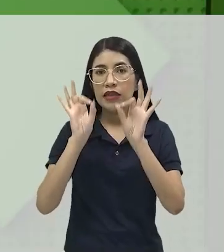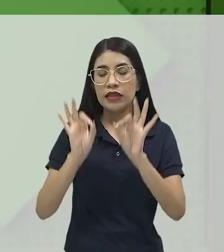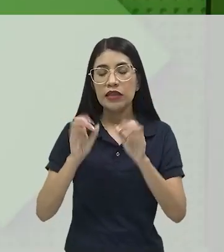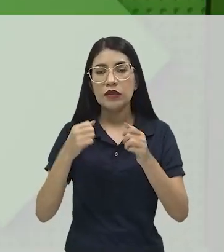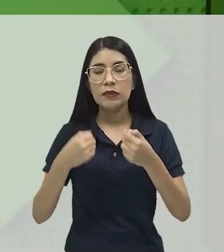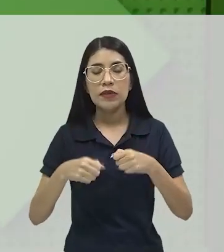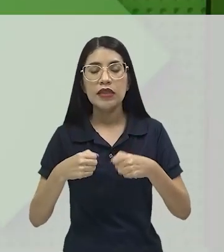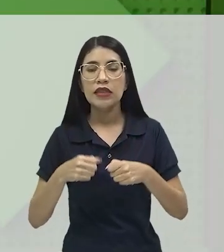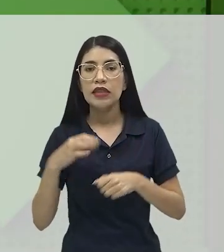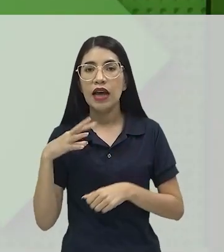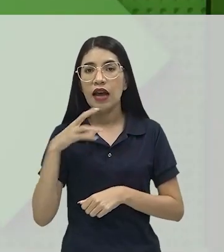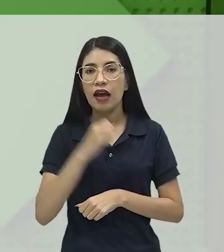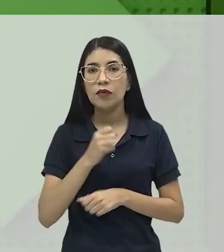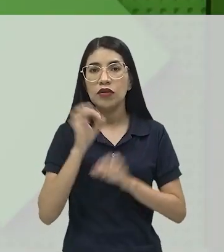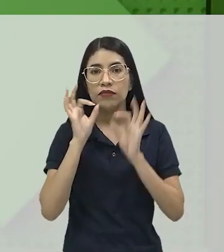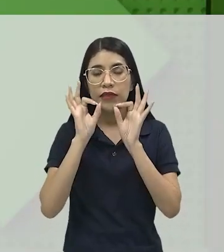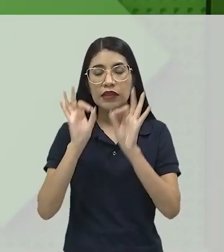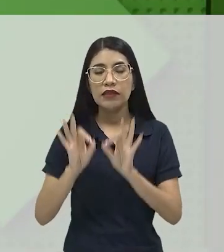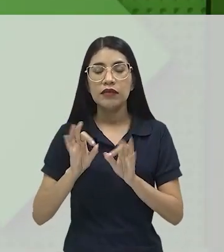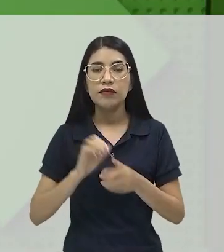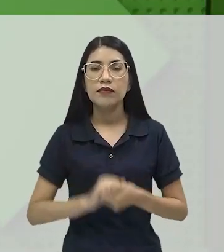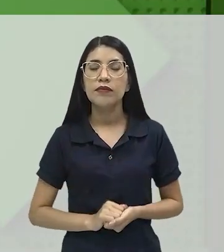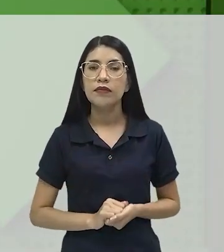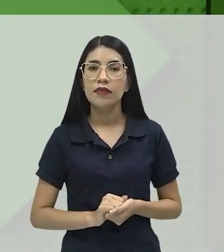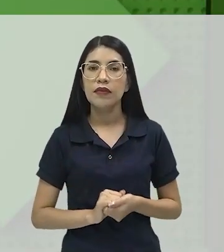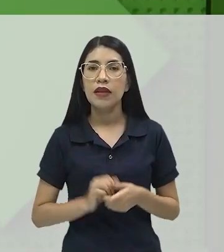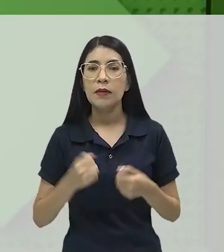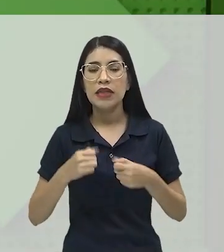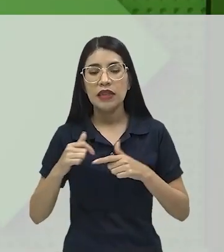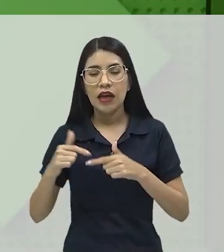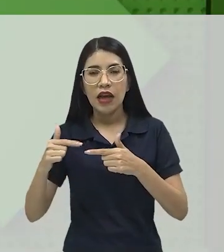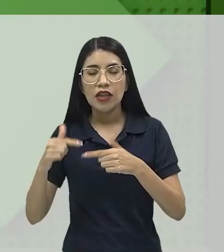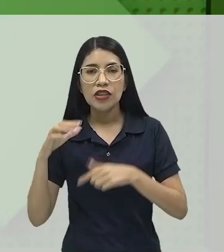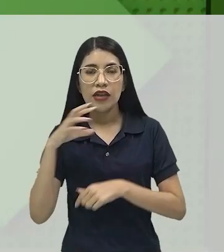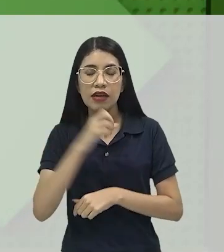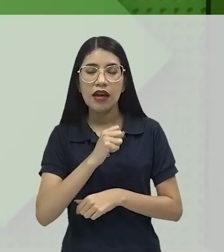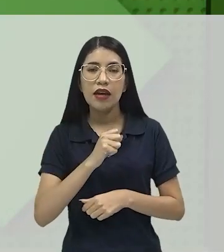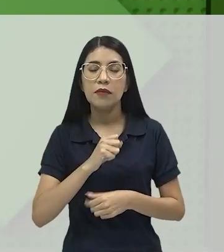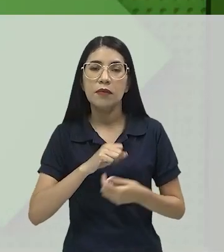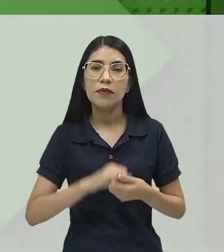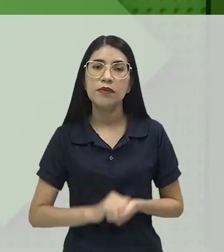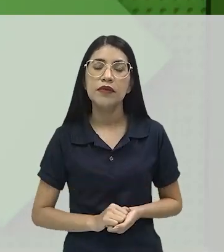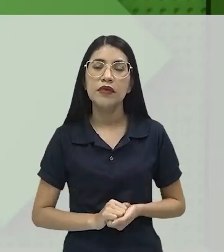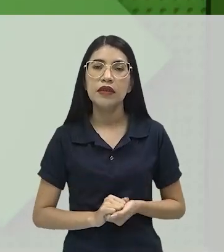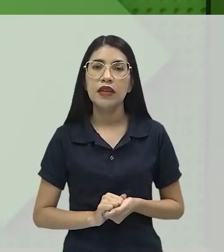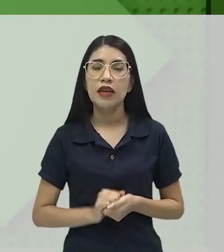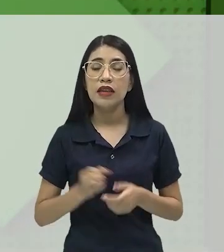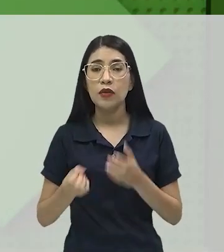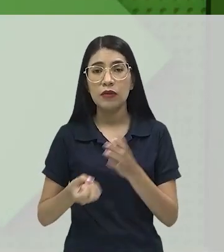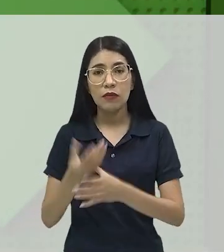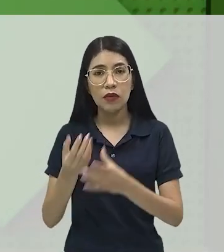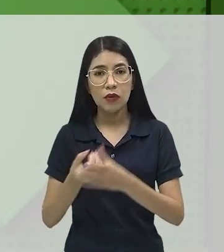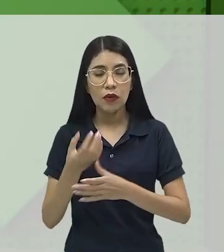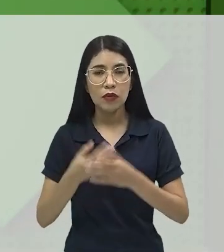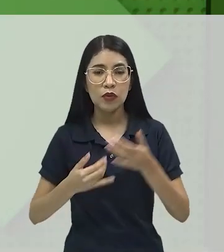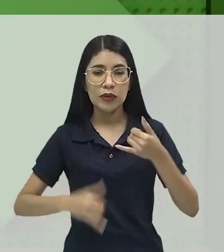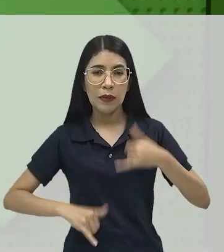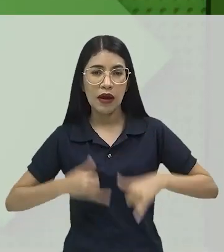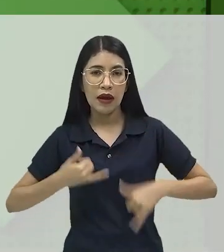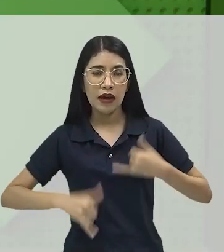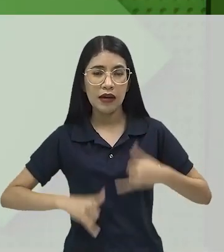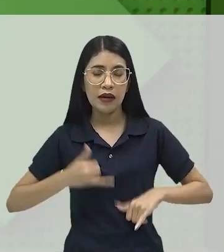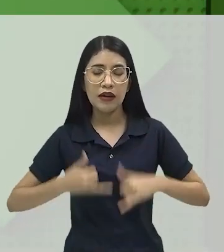ele precisa de uma resposta rápida. E aí, quando ele precisa dessa resposta rápida, essa produção